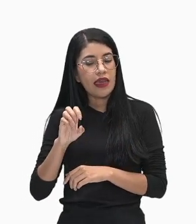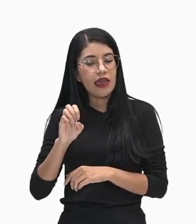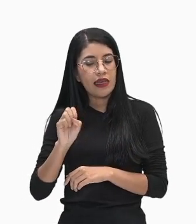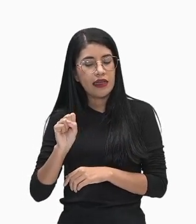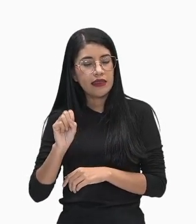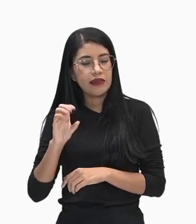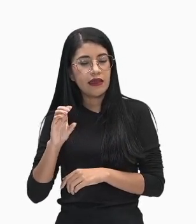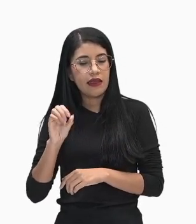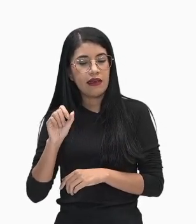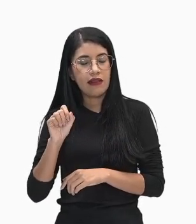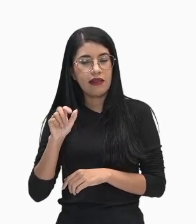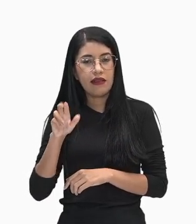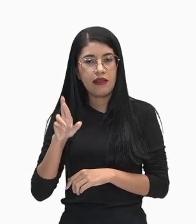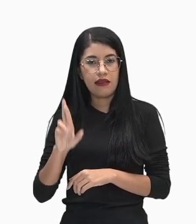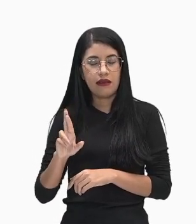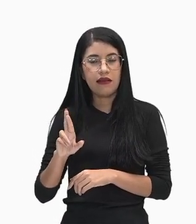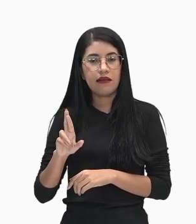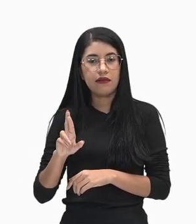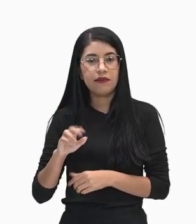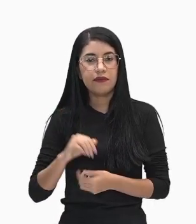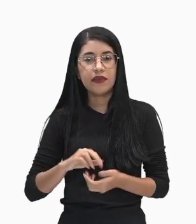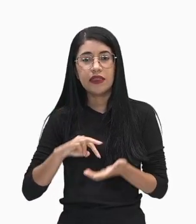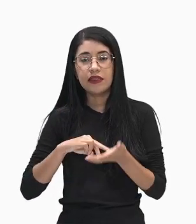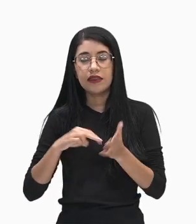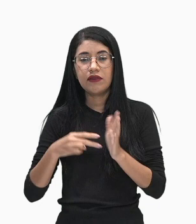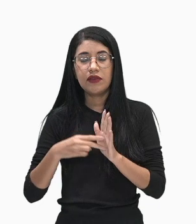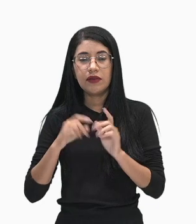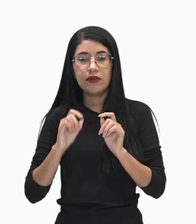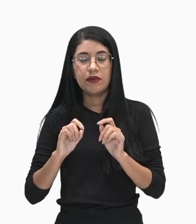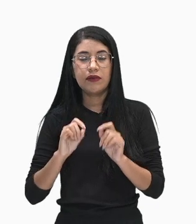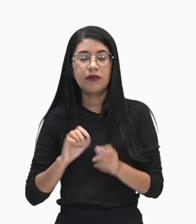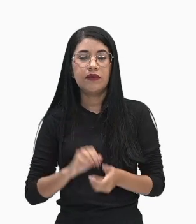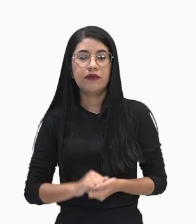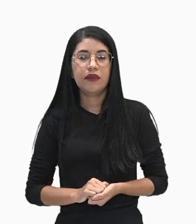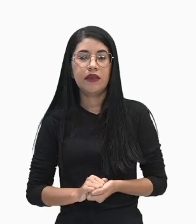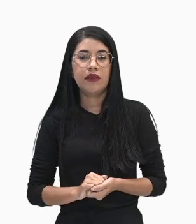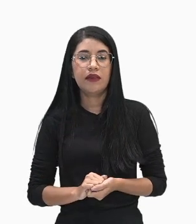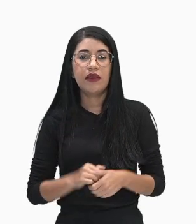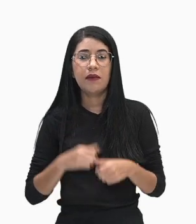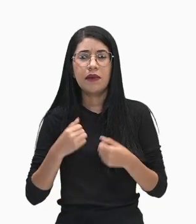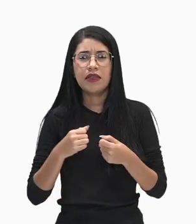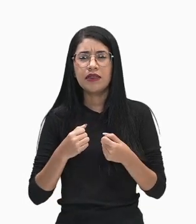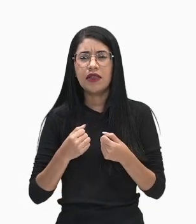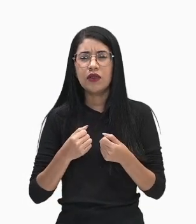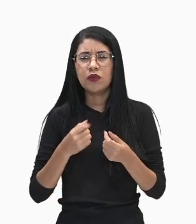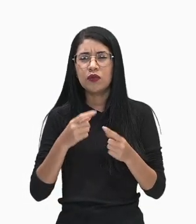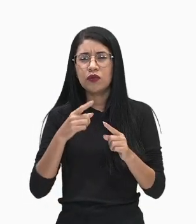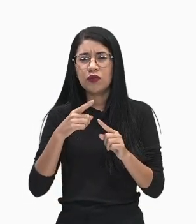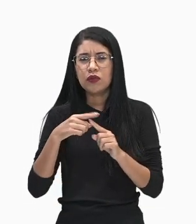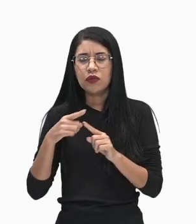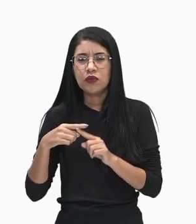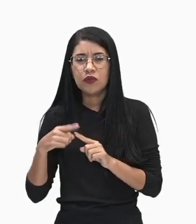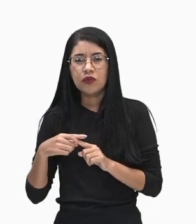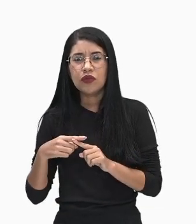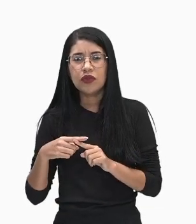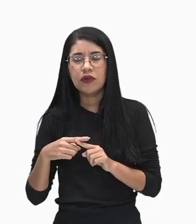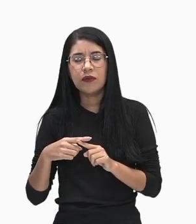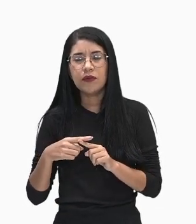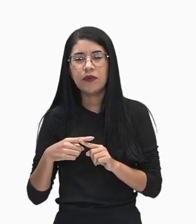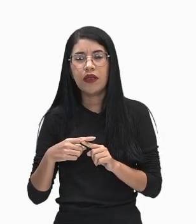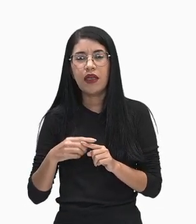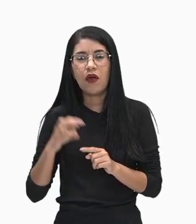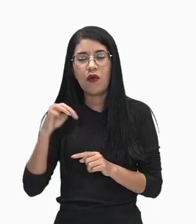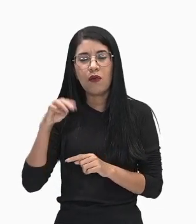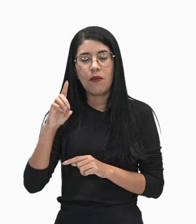que significa, como é uma grandeza escalar, ela só precisa de módulo. Ela só precisa de módulo para ser definida. É